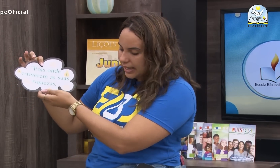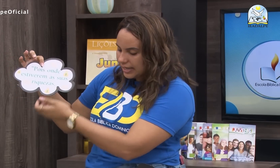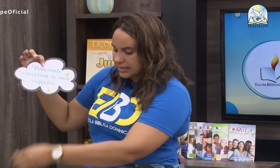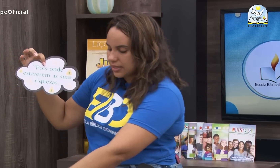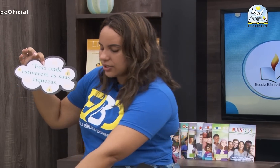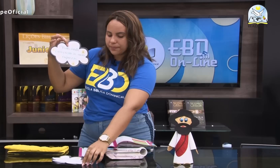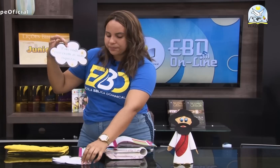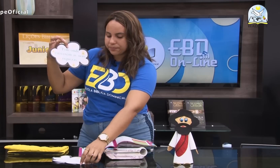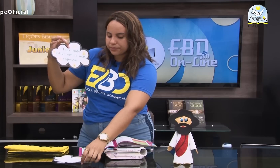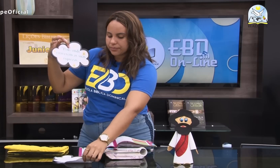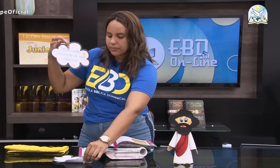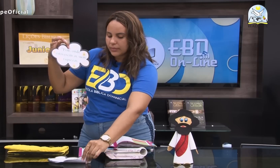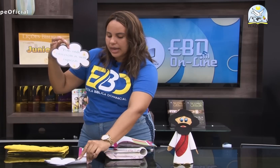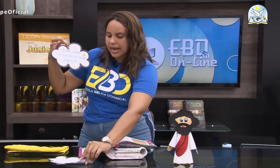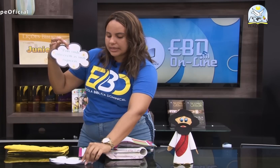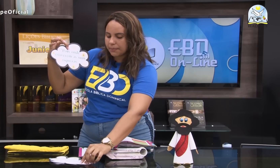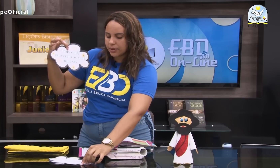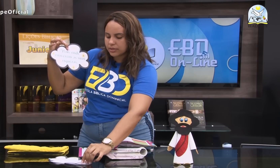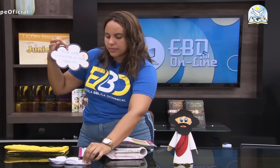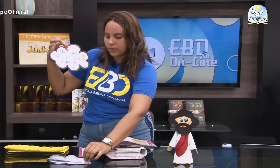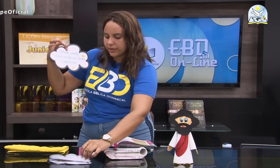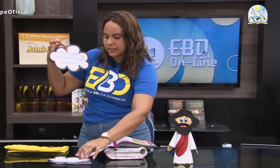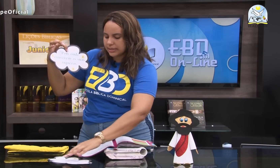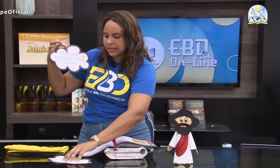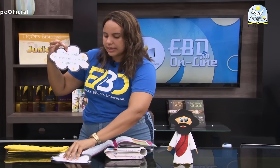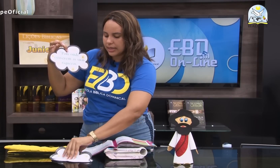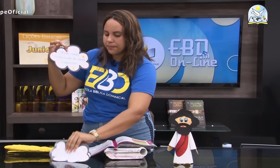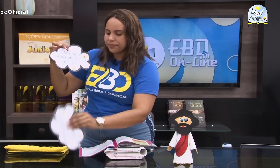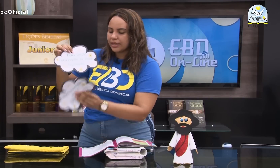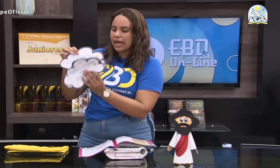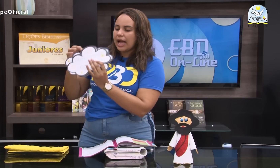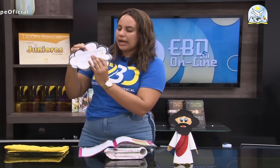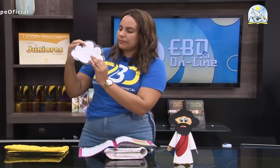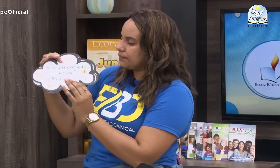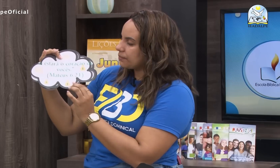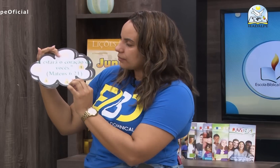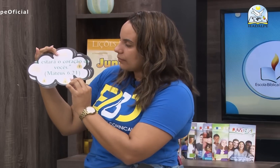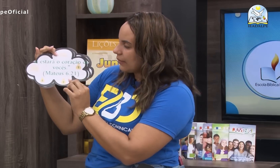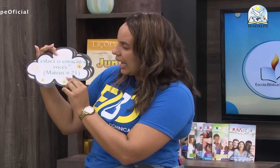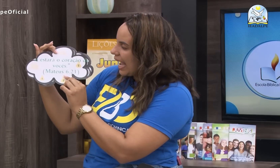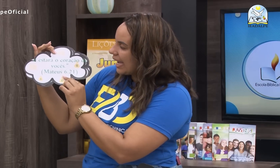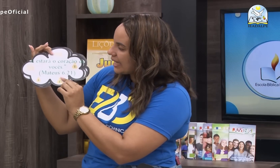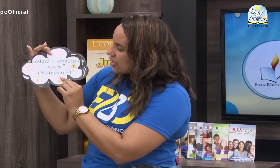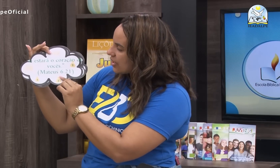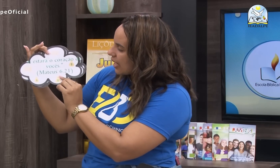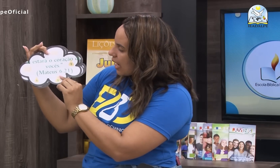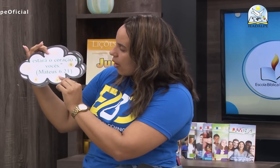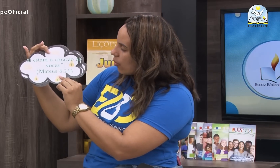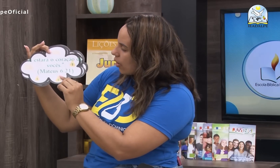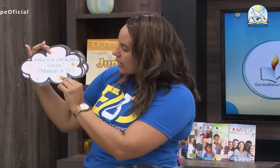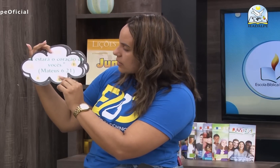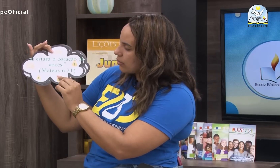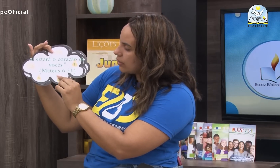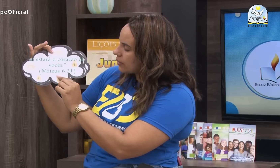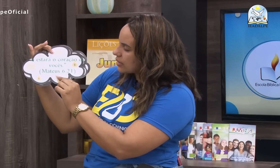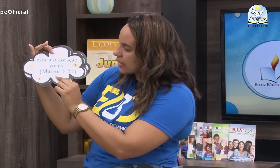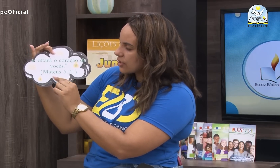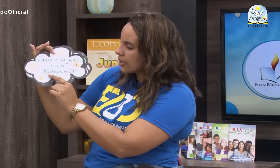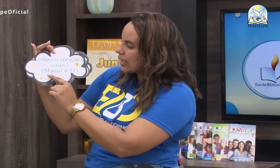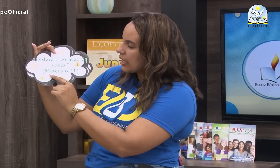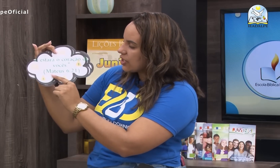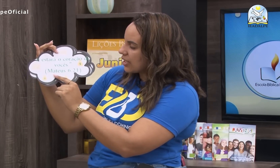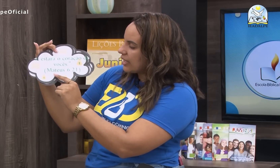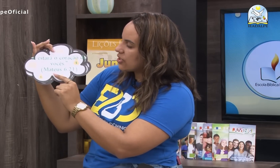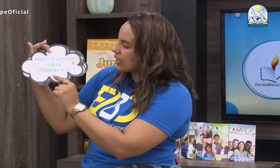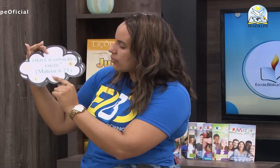suas riquezas, aí tem a próxima nuvenzinha aqui. Aí estará o coração de